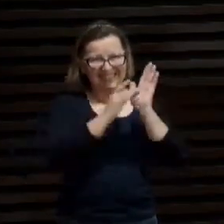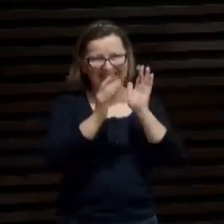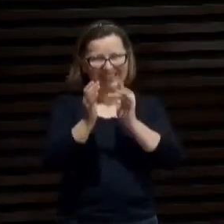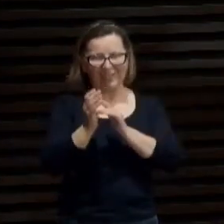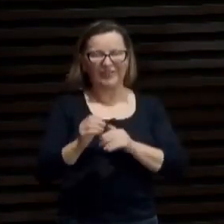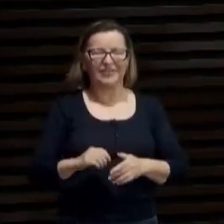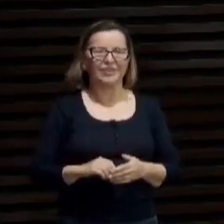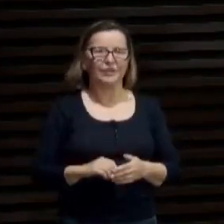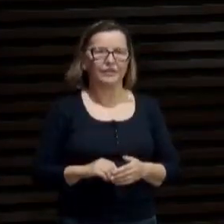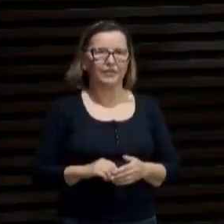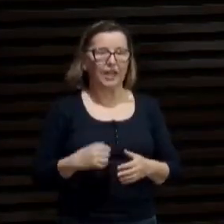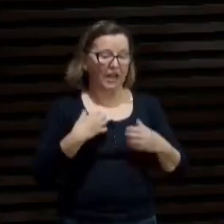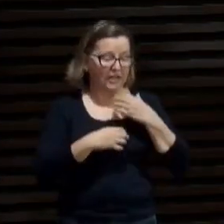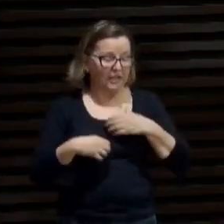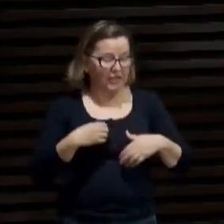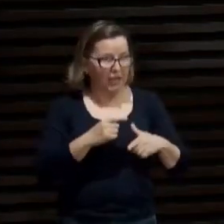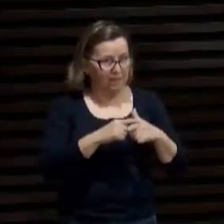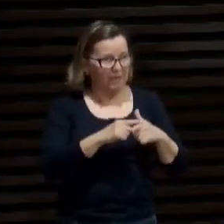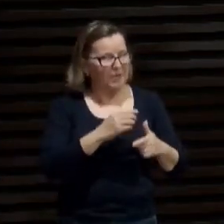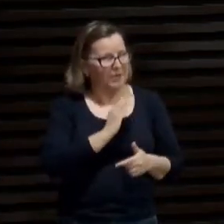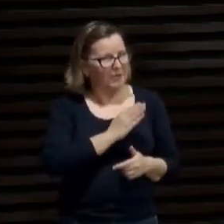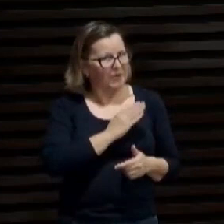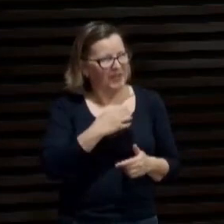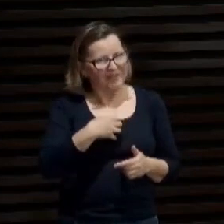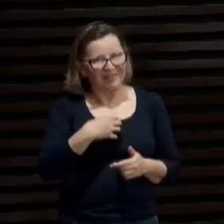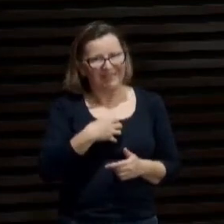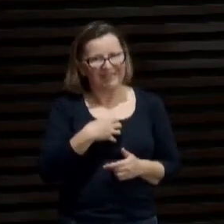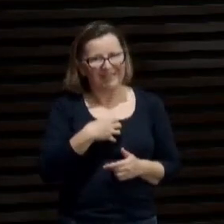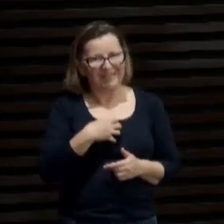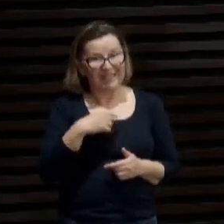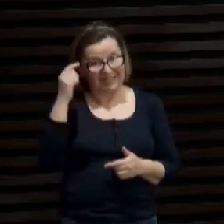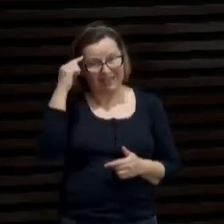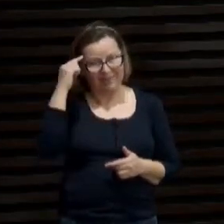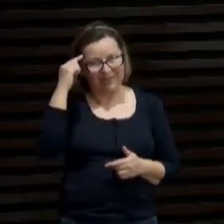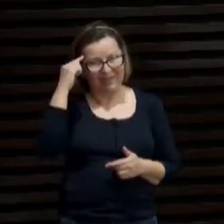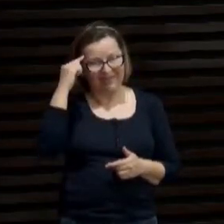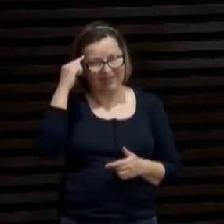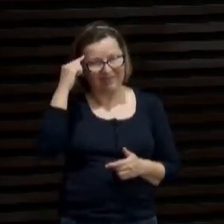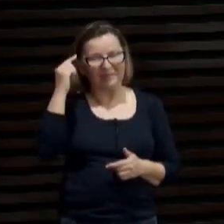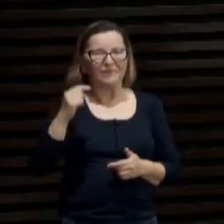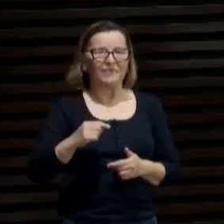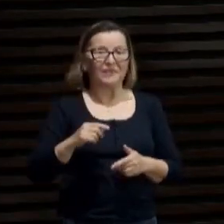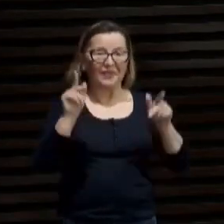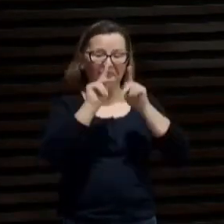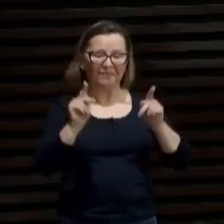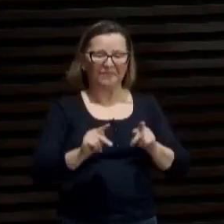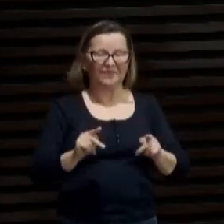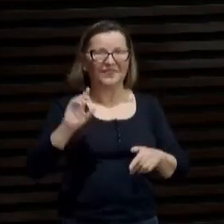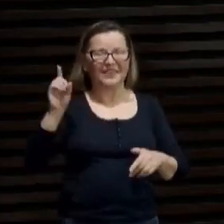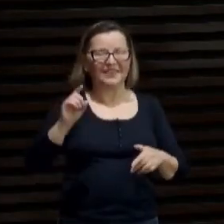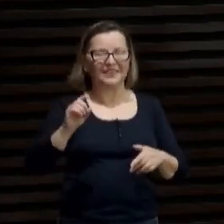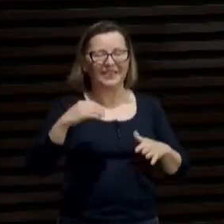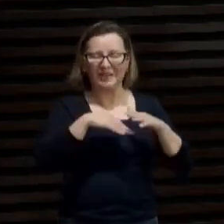que a ansiedade é um problema do coração, sentimentos, e da mente, pensamentos, a paz de Deus guarda tanto um